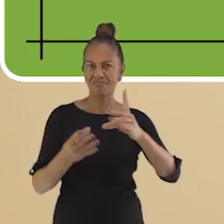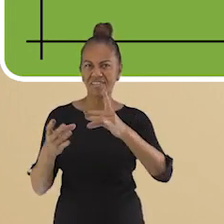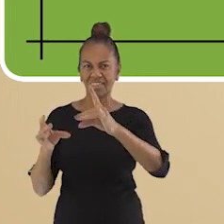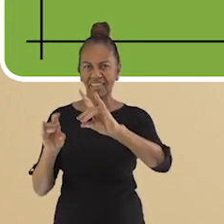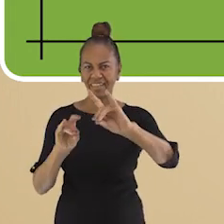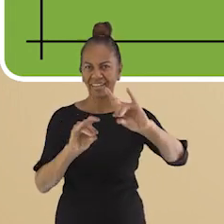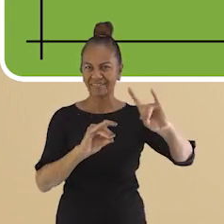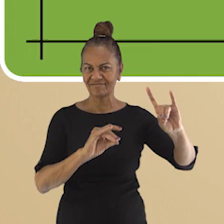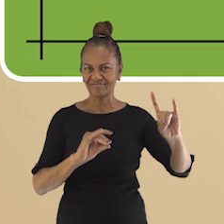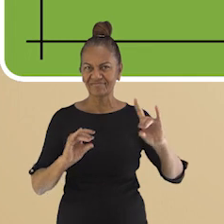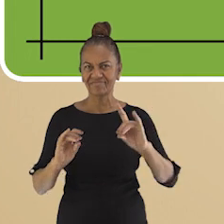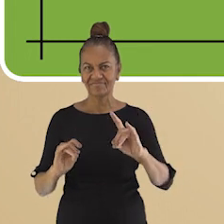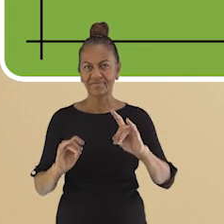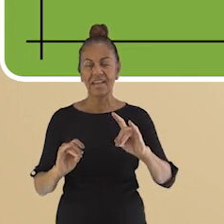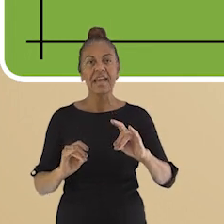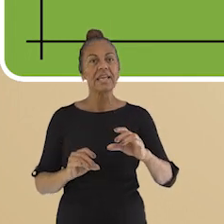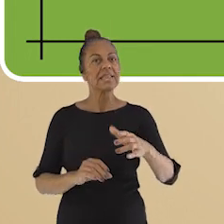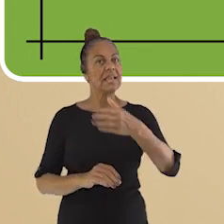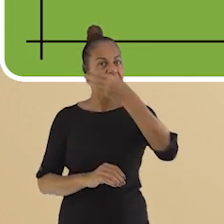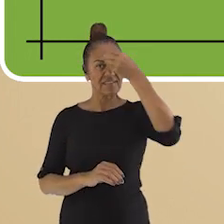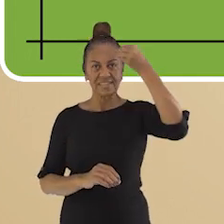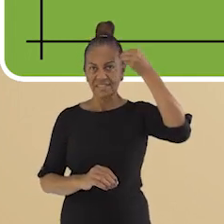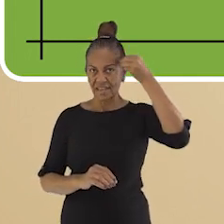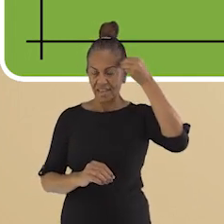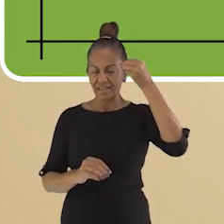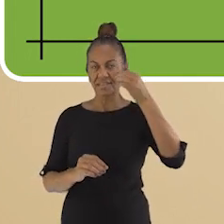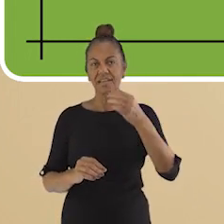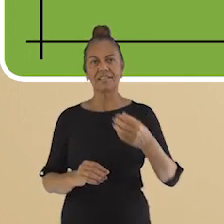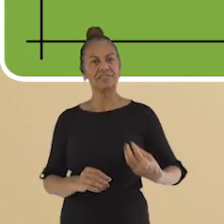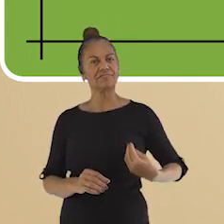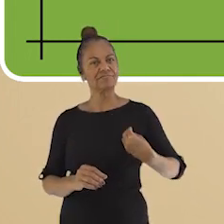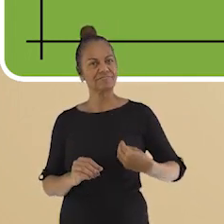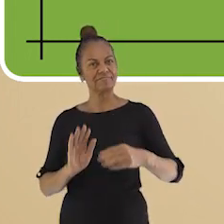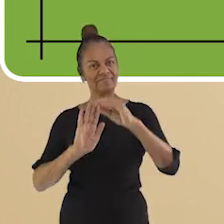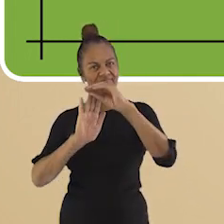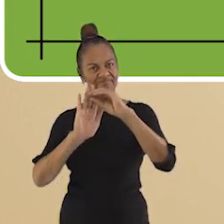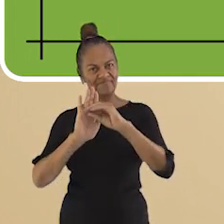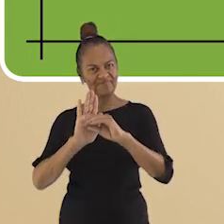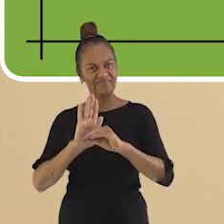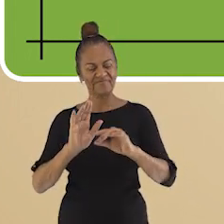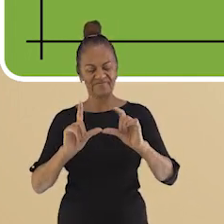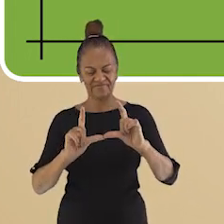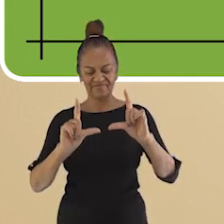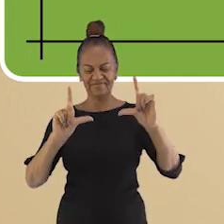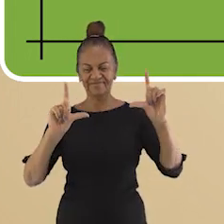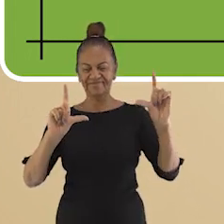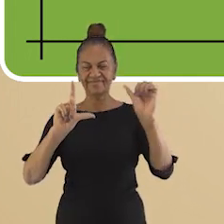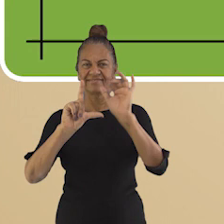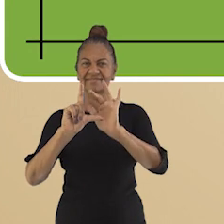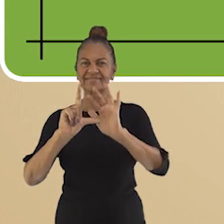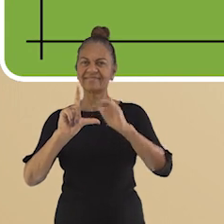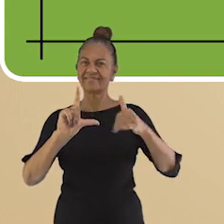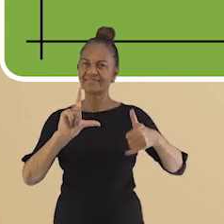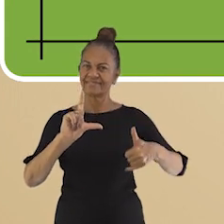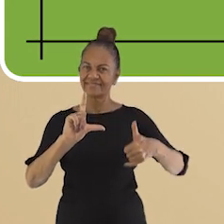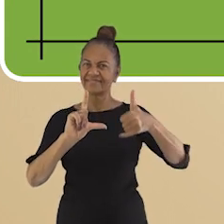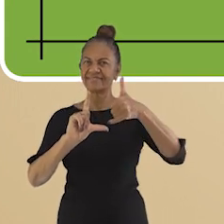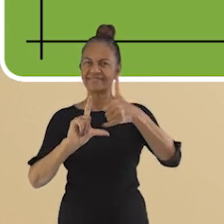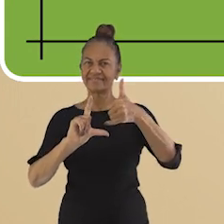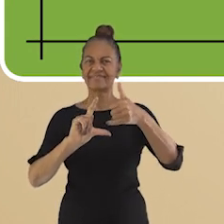a sua presença em nossa aula, apontando a câmera do seu celular para o QR Code que está aparecendo aí na sua